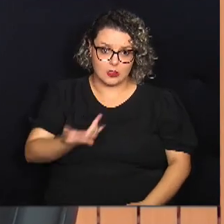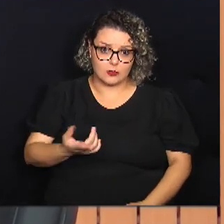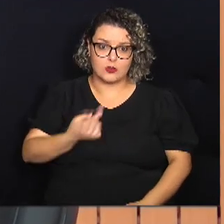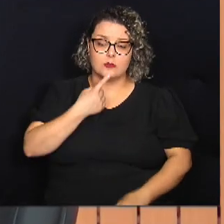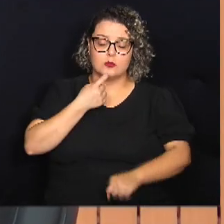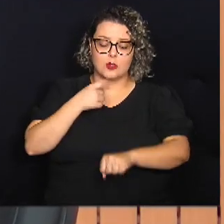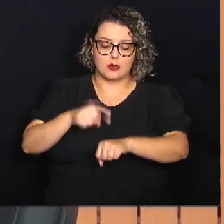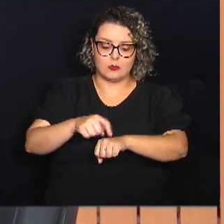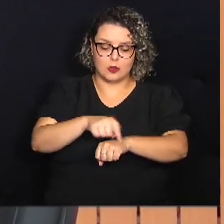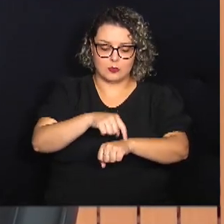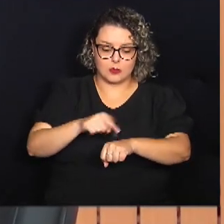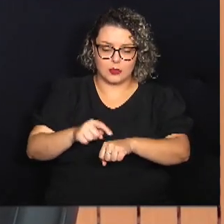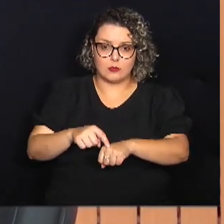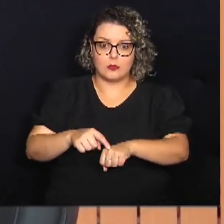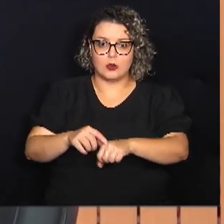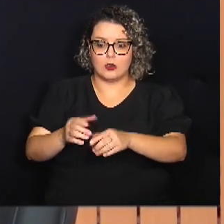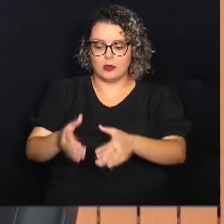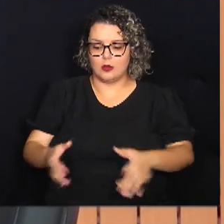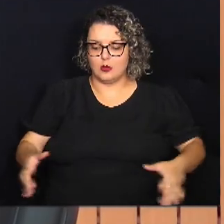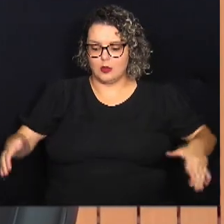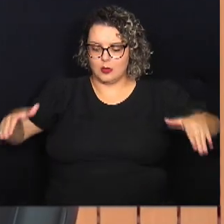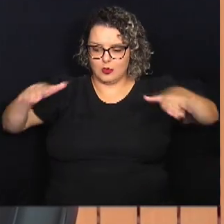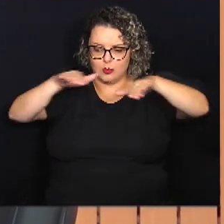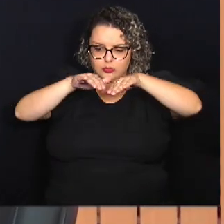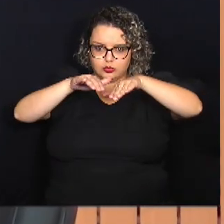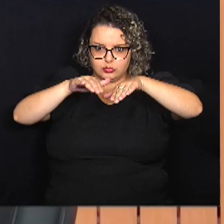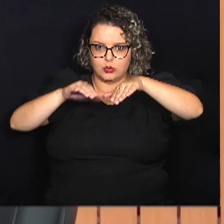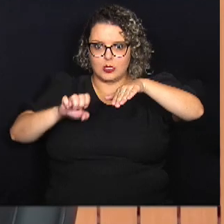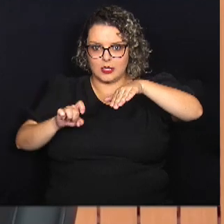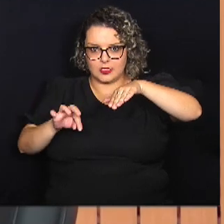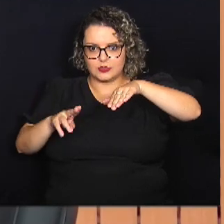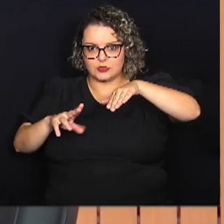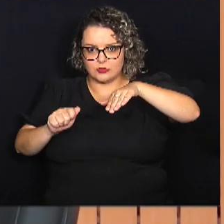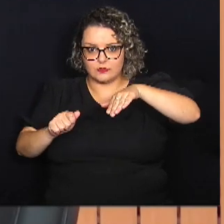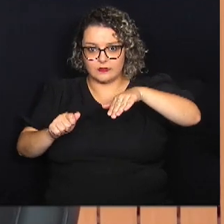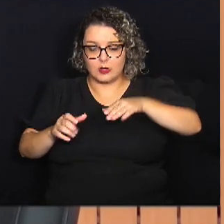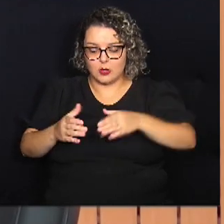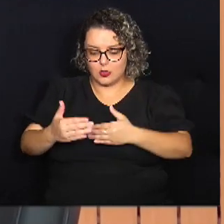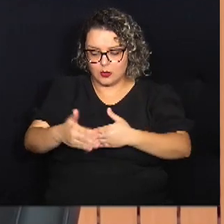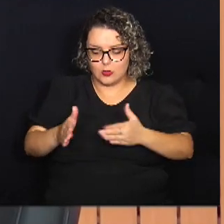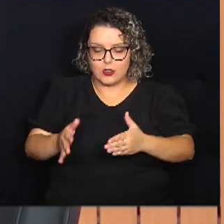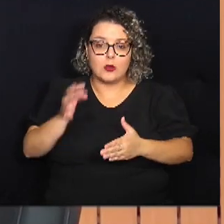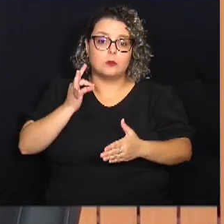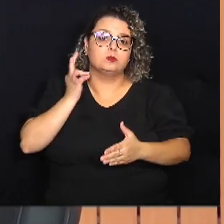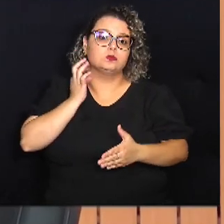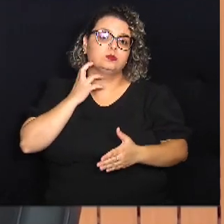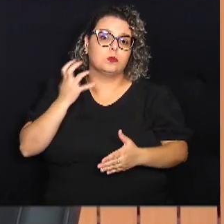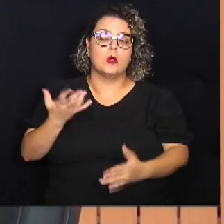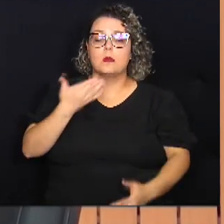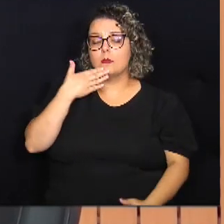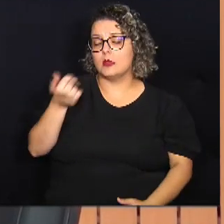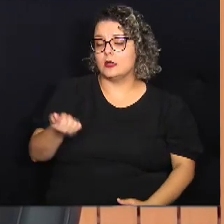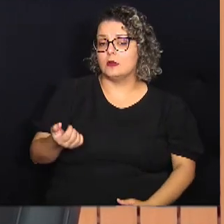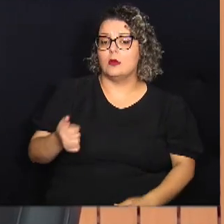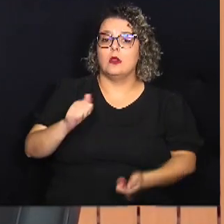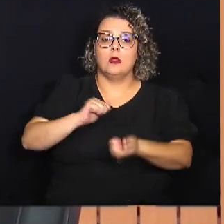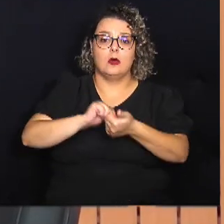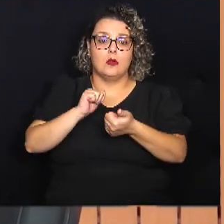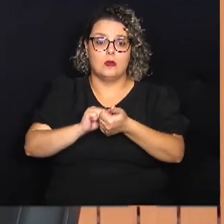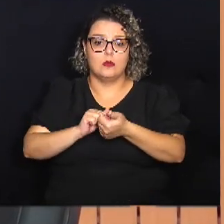morango cultivado em estufa, com caixinha de abelha dentro da estufa, para melhorar a qualidade do